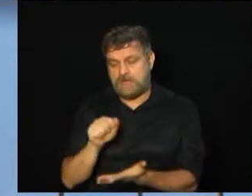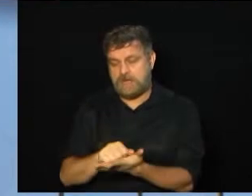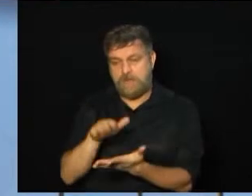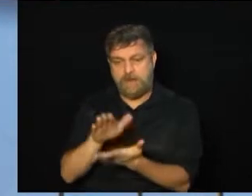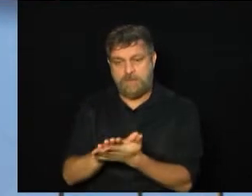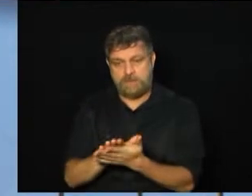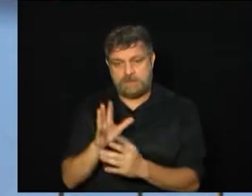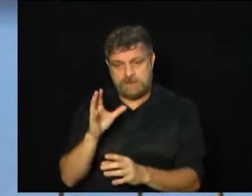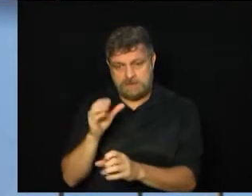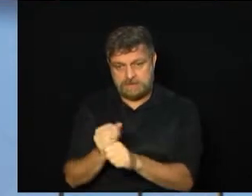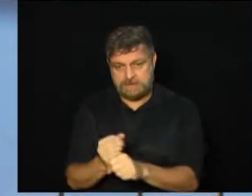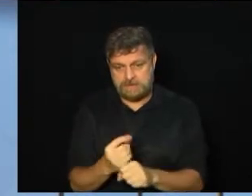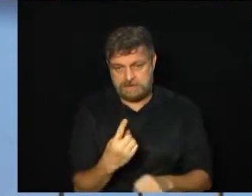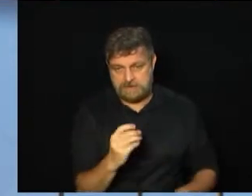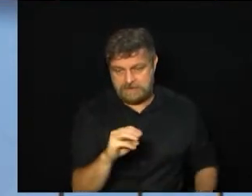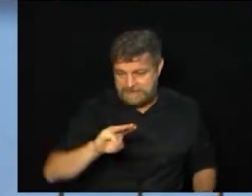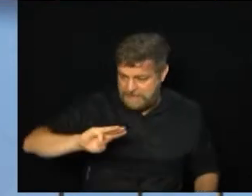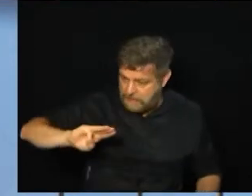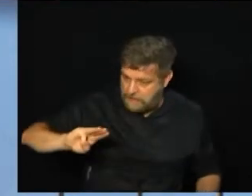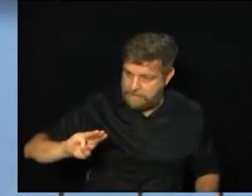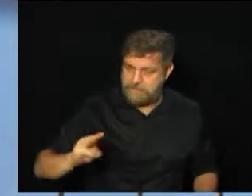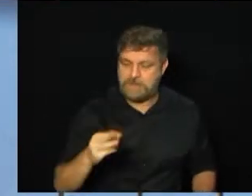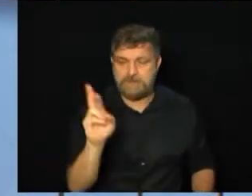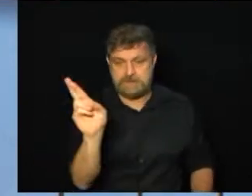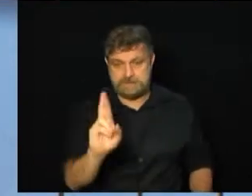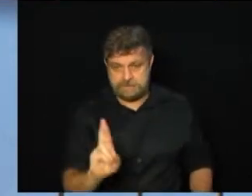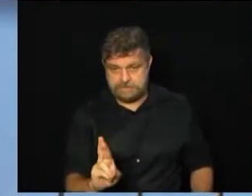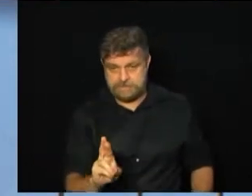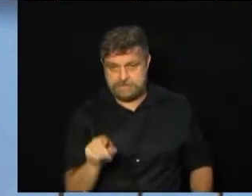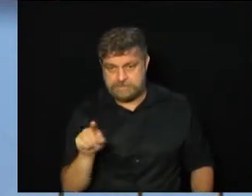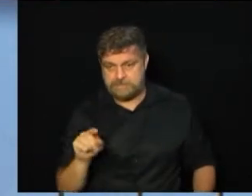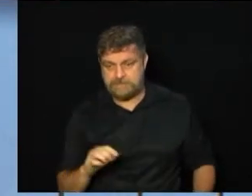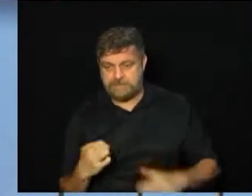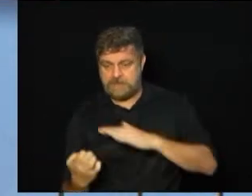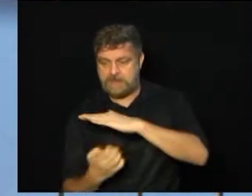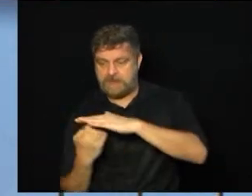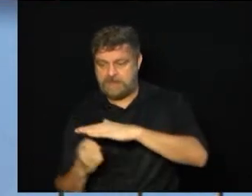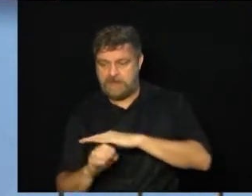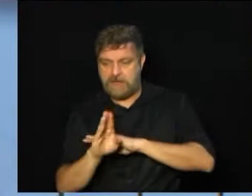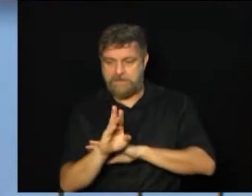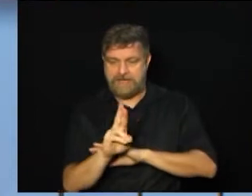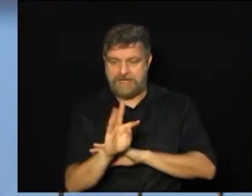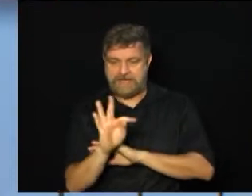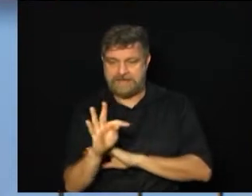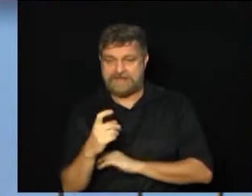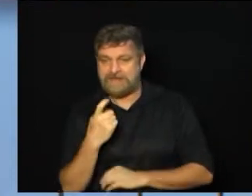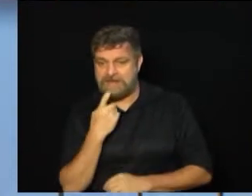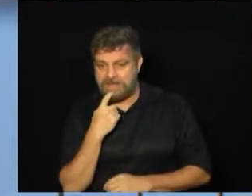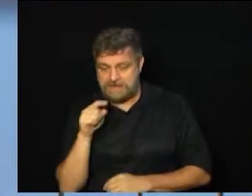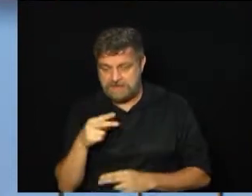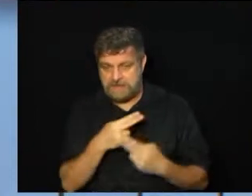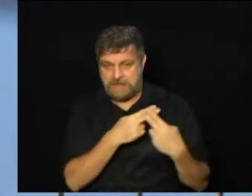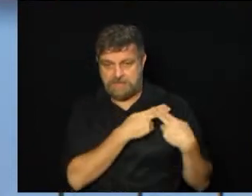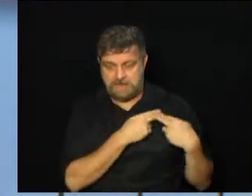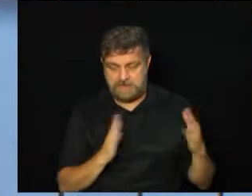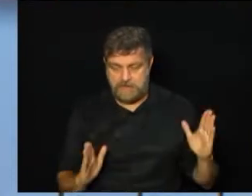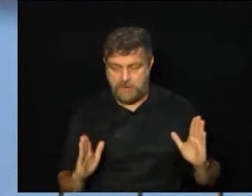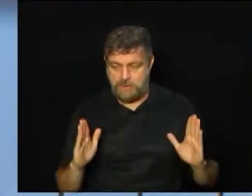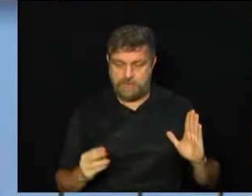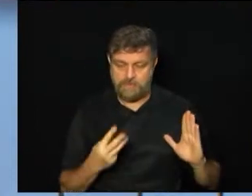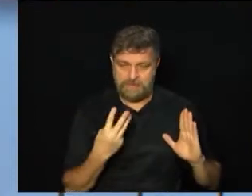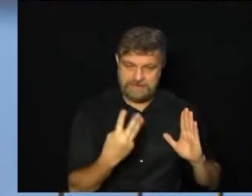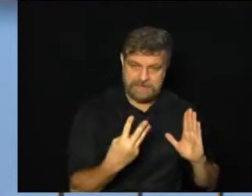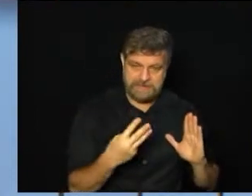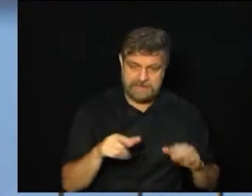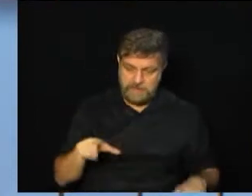no valor de 10 milhões de reais ao consórcio BRT Campinas, responsável pelo lote 3,